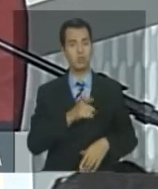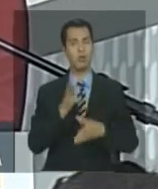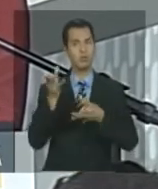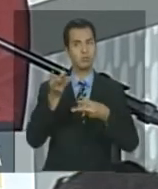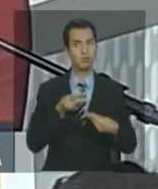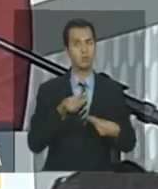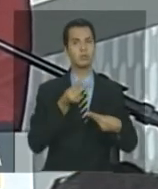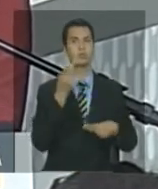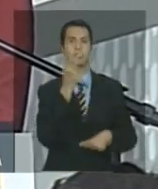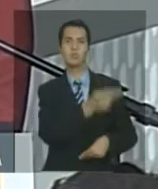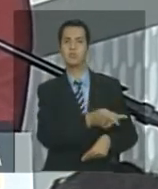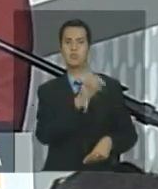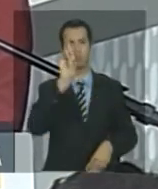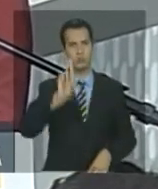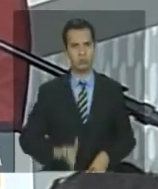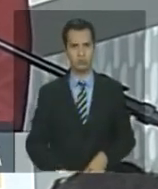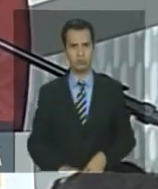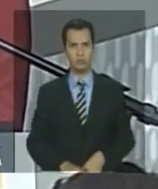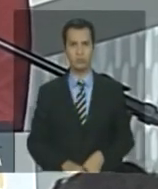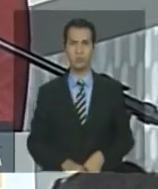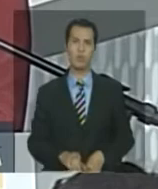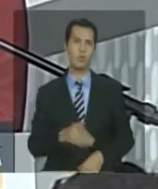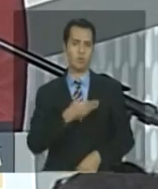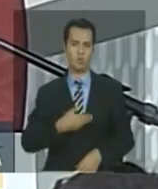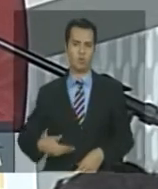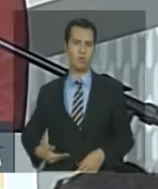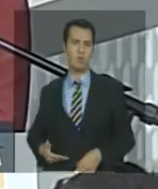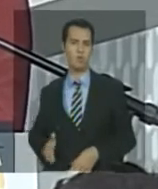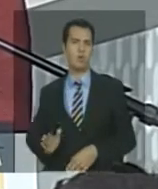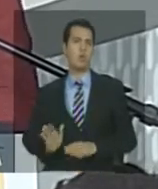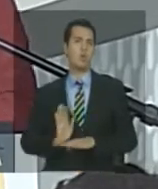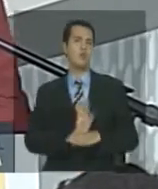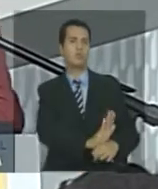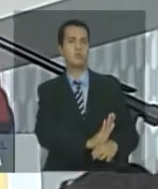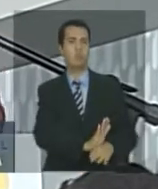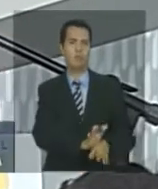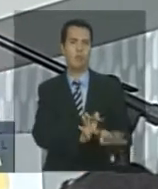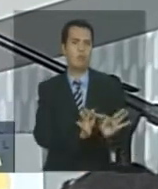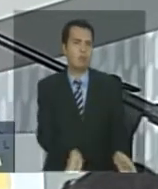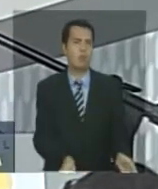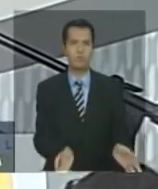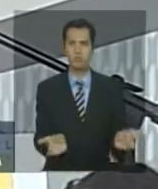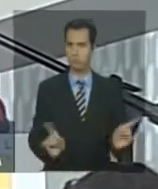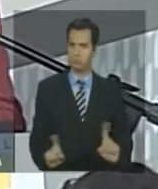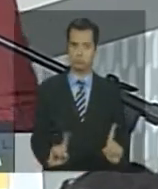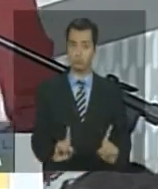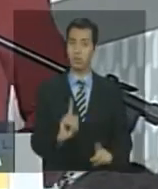deles e não como um favor de ninguém. Isto é fundamental para um